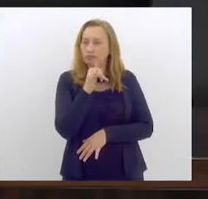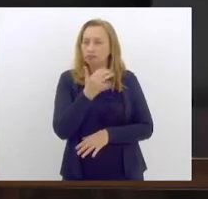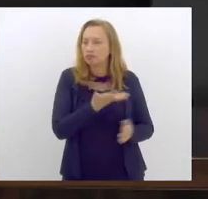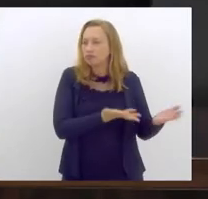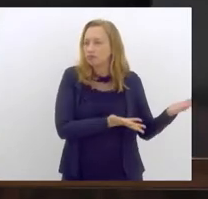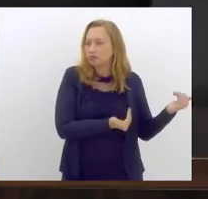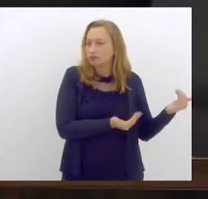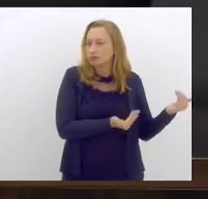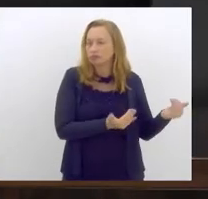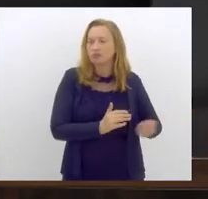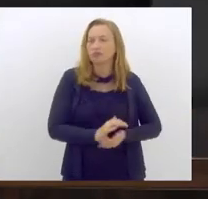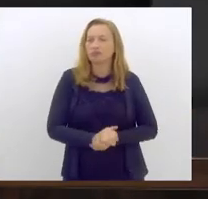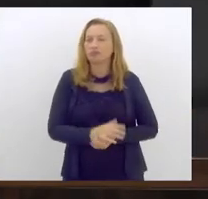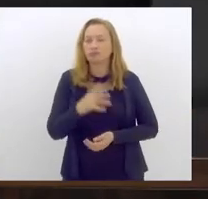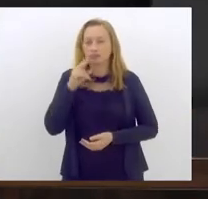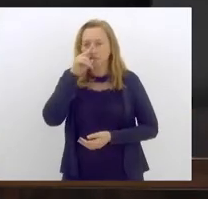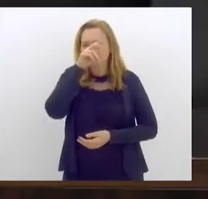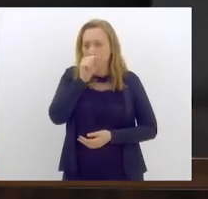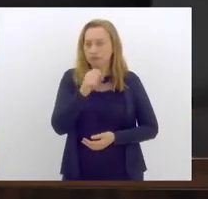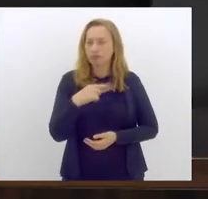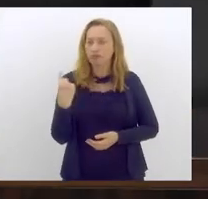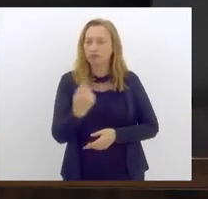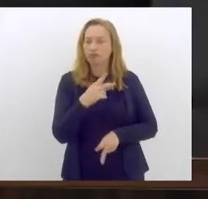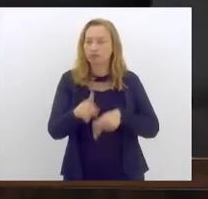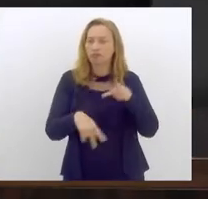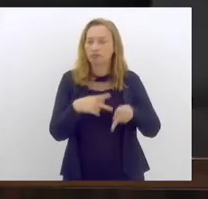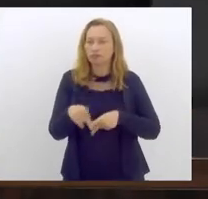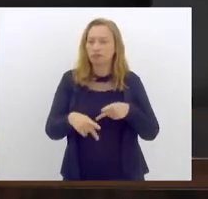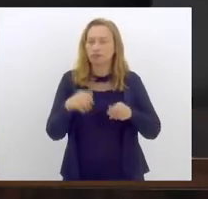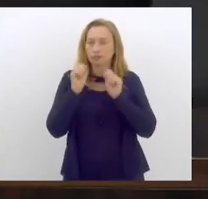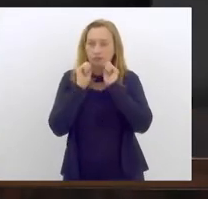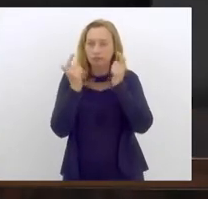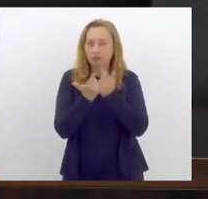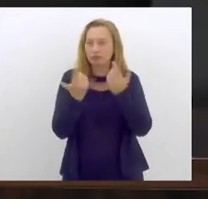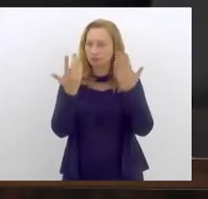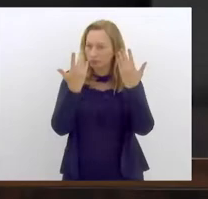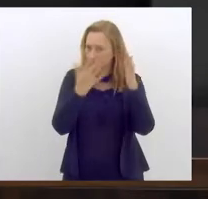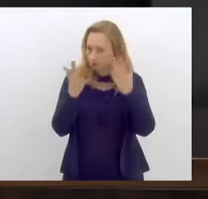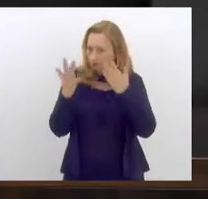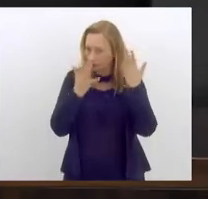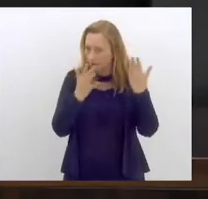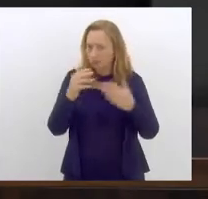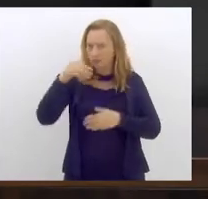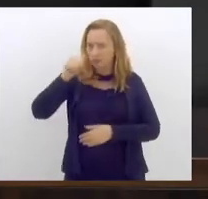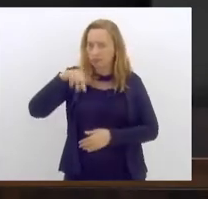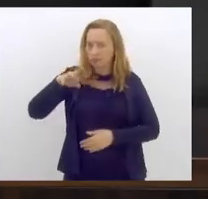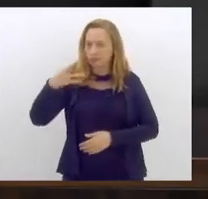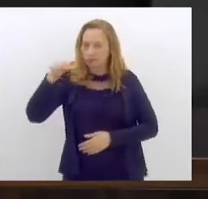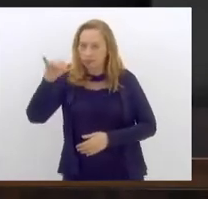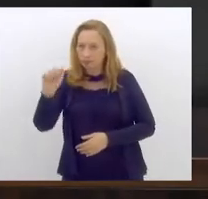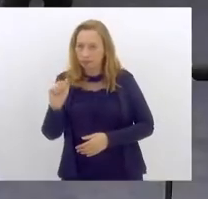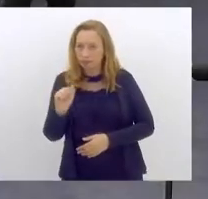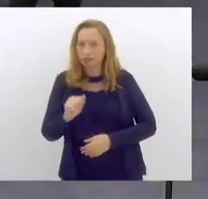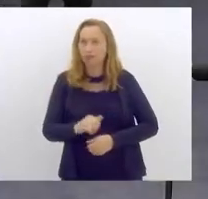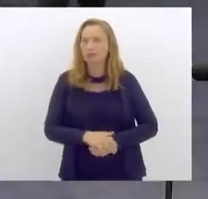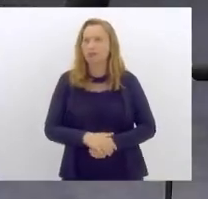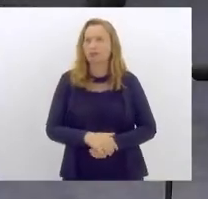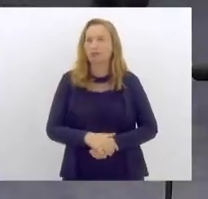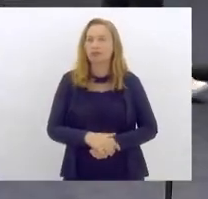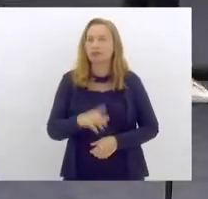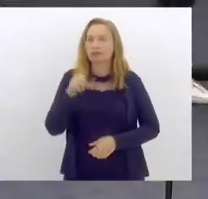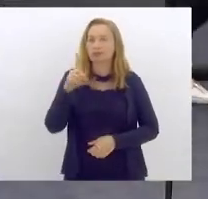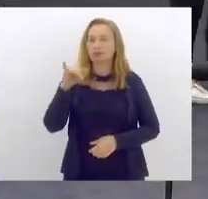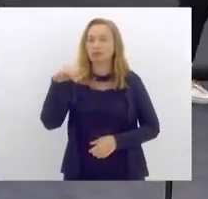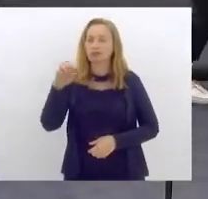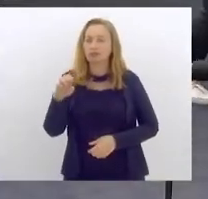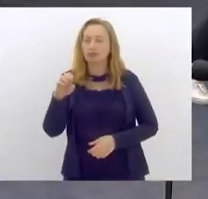Juventude e a força do nosso povo para lerde então uma salva de palmas a Marina e a